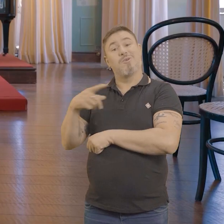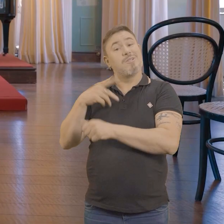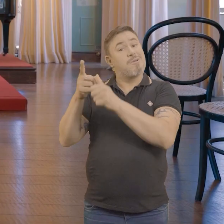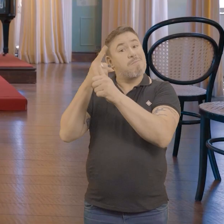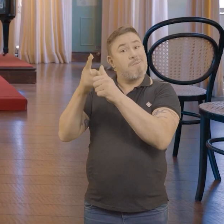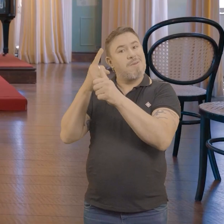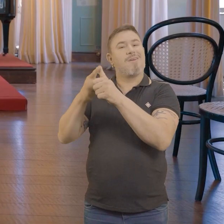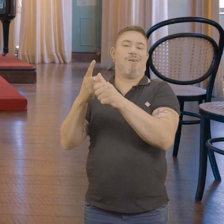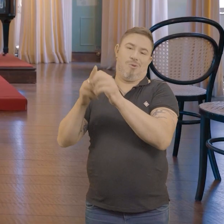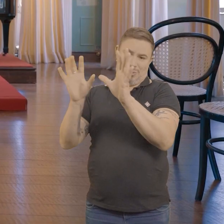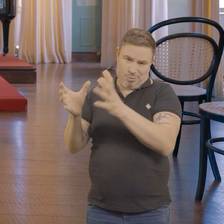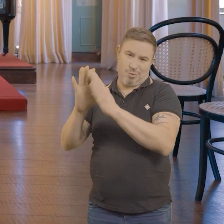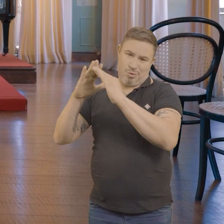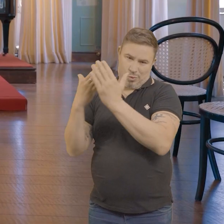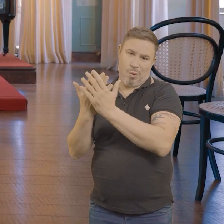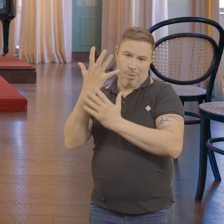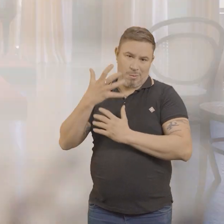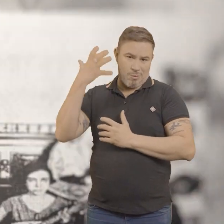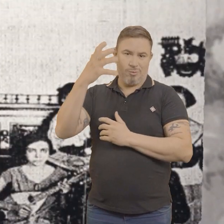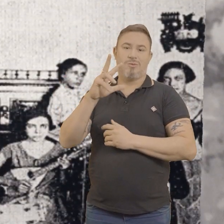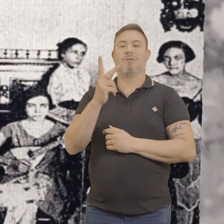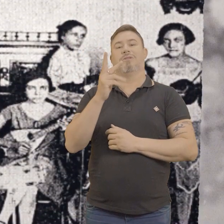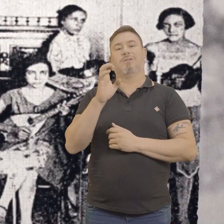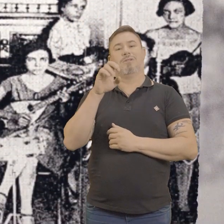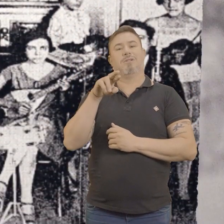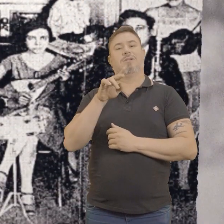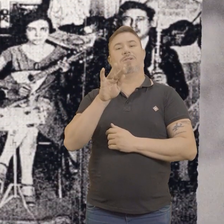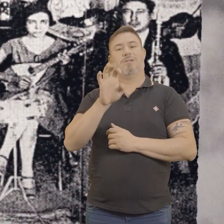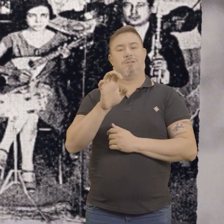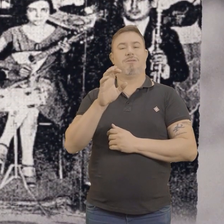primeiro conservatório, que era a Escola de Música Henrique Jorge.